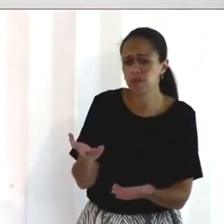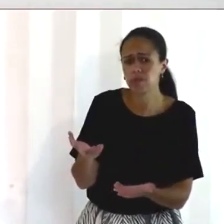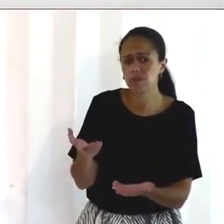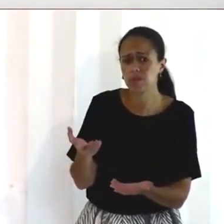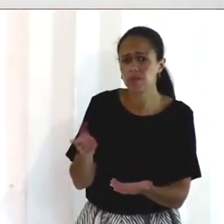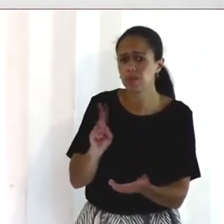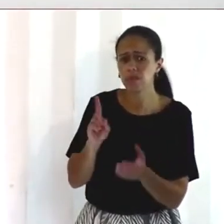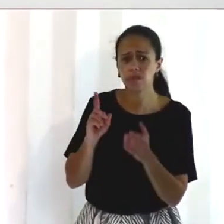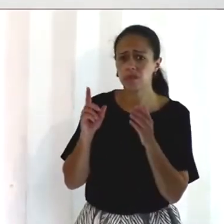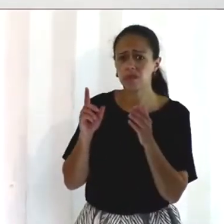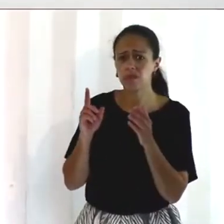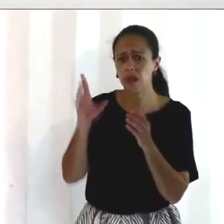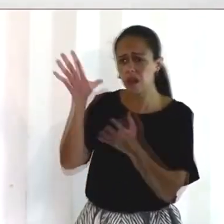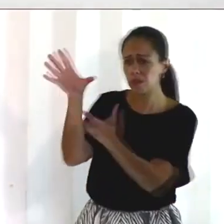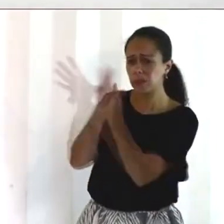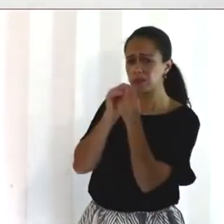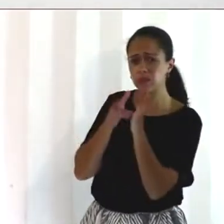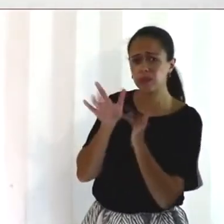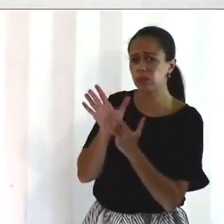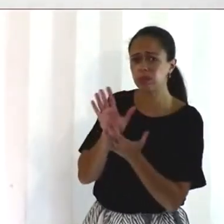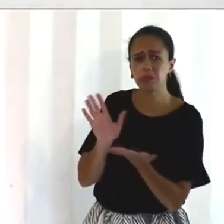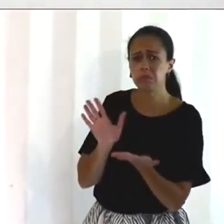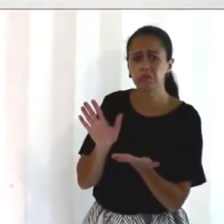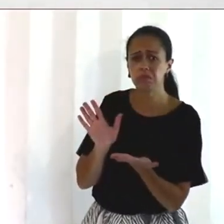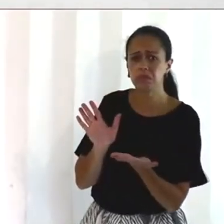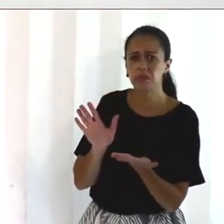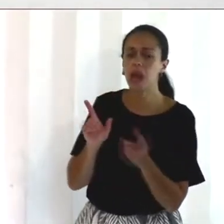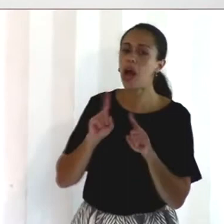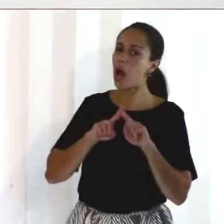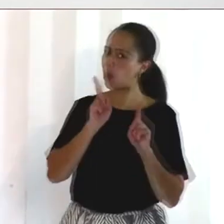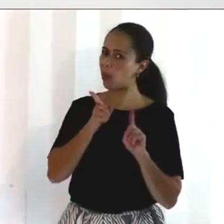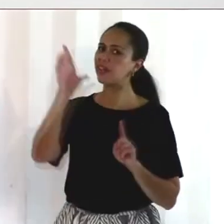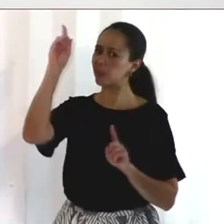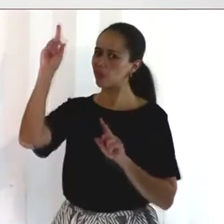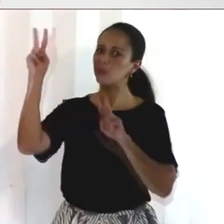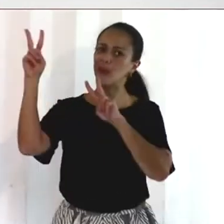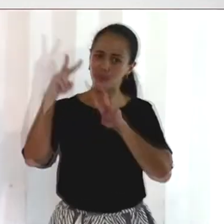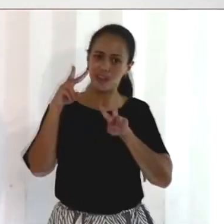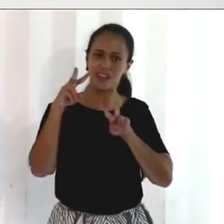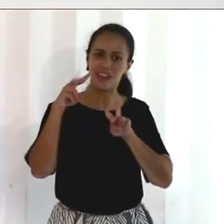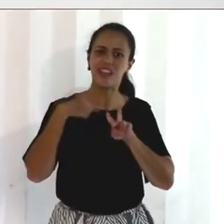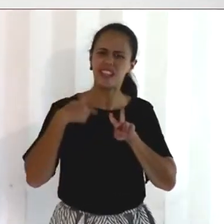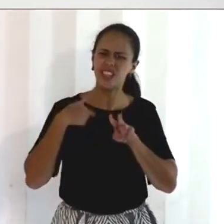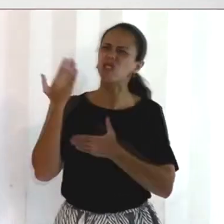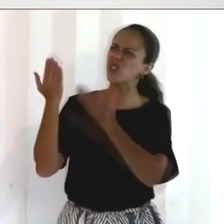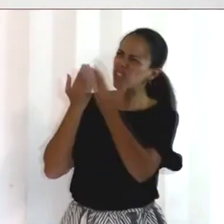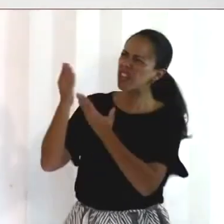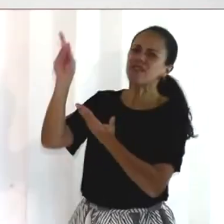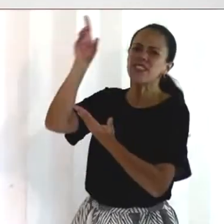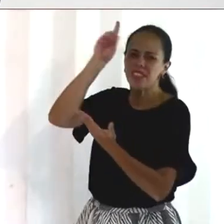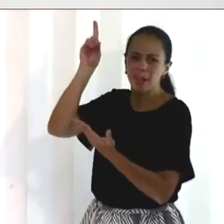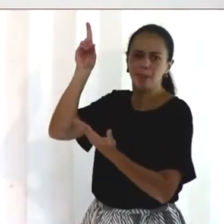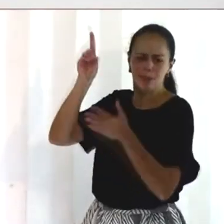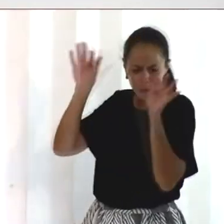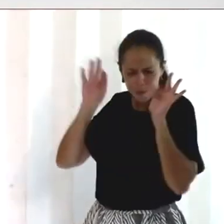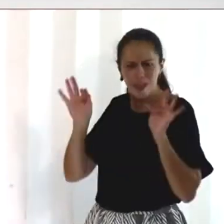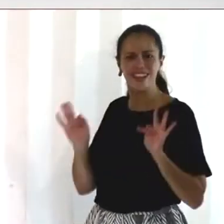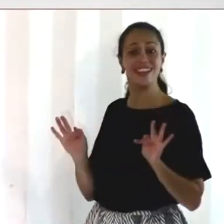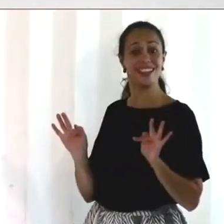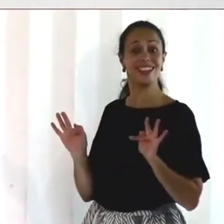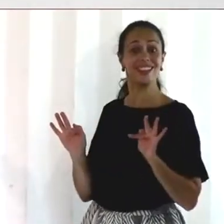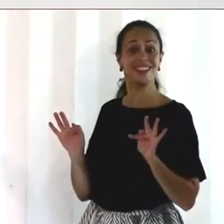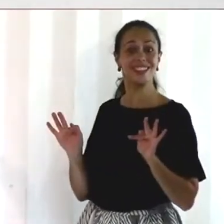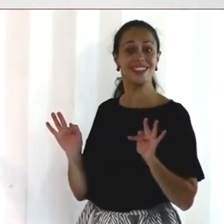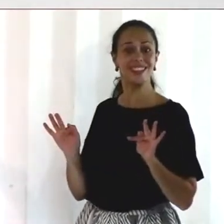não vejo? Exemplo, uma vez nós pregamos o evangelho em um dos morros de Porto Alegre, pregamos